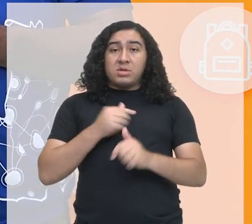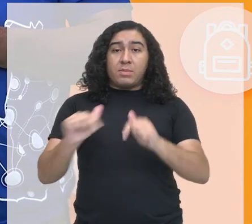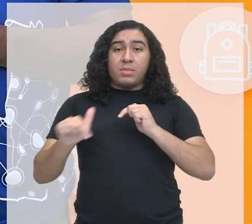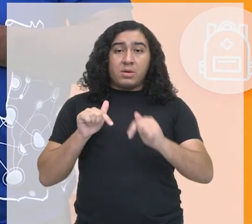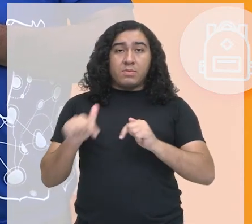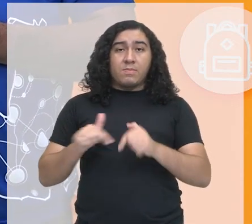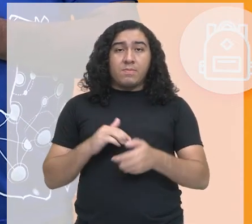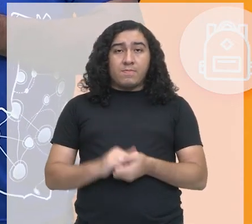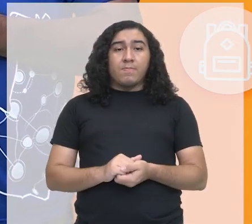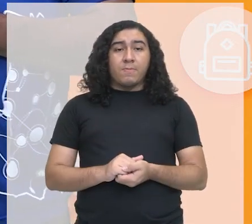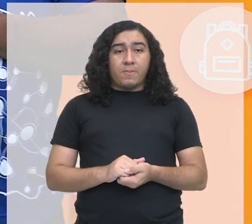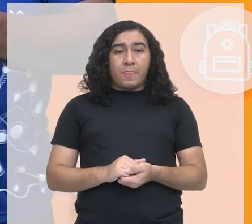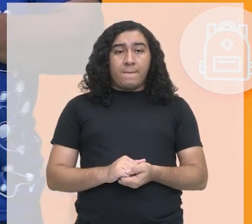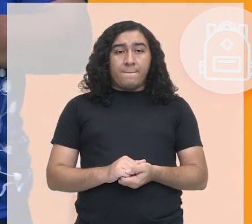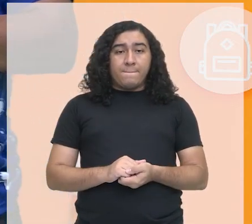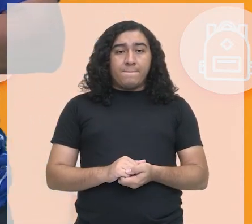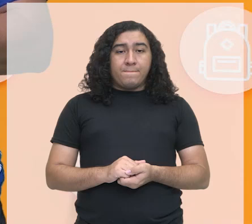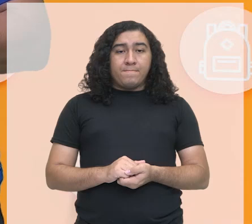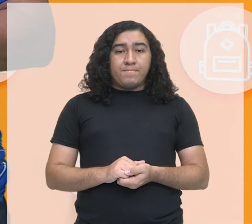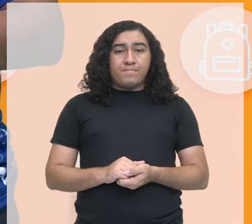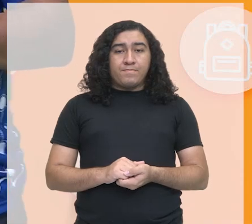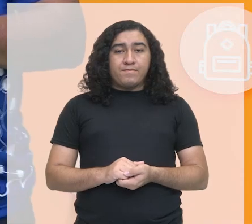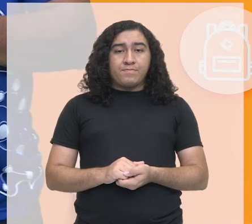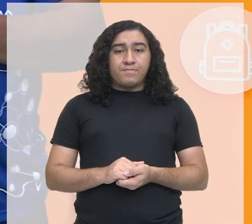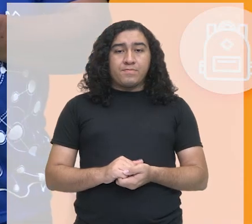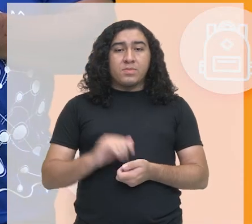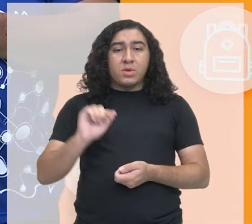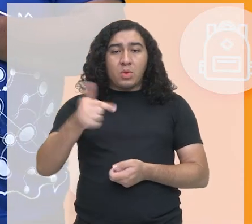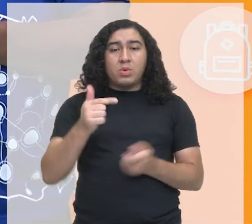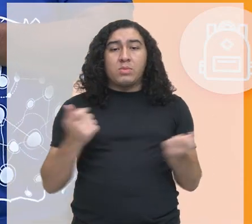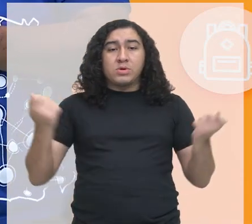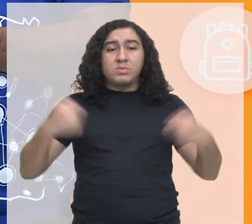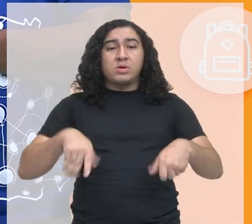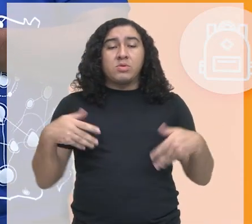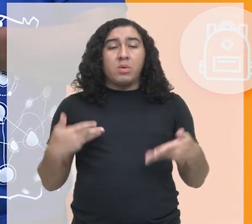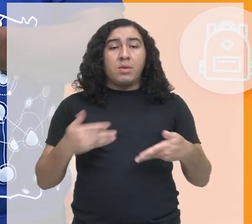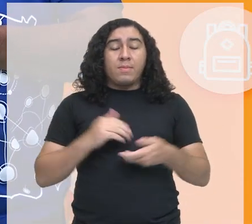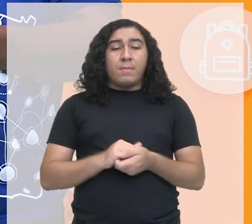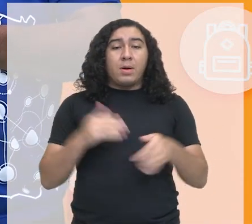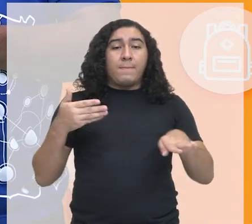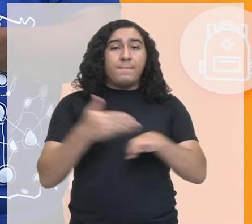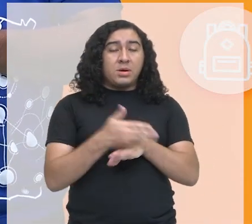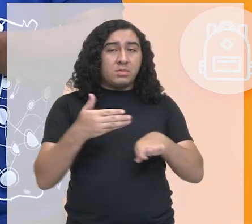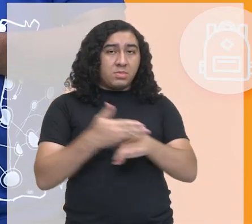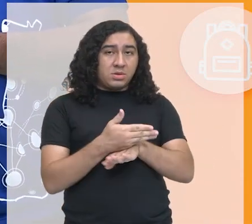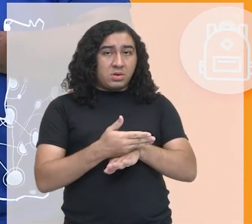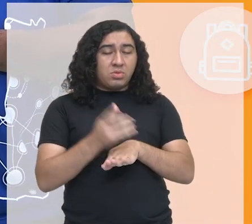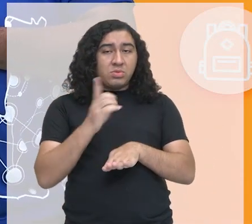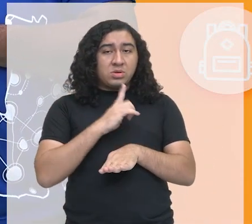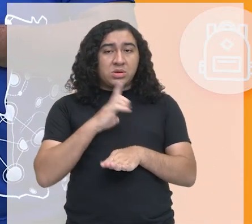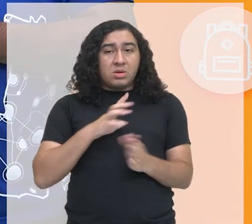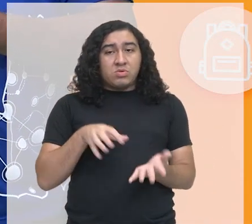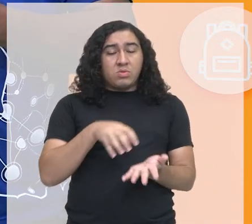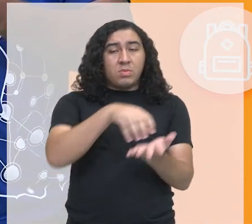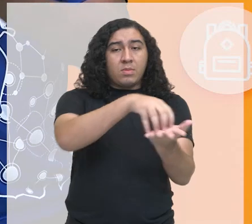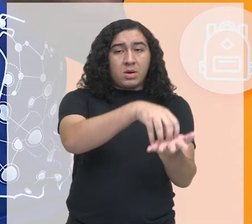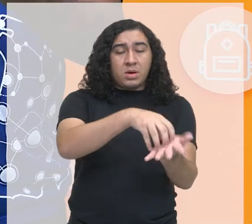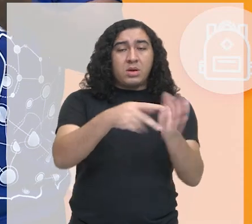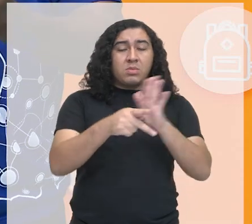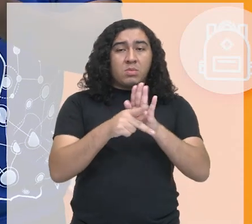trabalhando. Outras formas ainda, nós vamos ver aqui, outra forma é a participação em conselhos e fóruns.